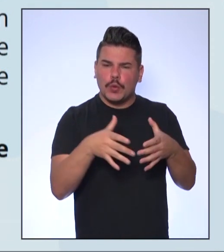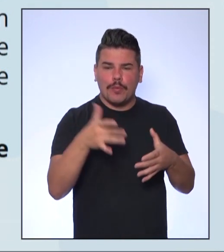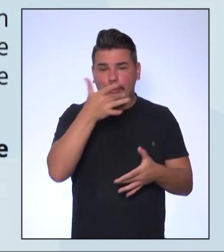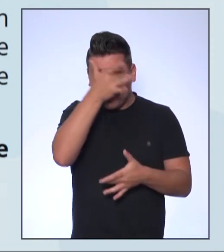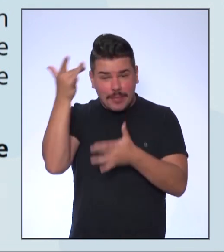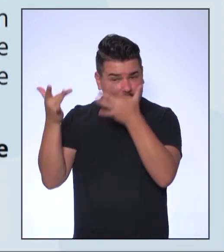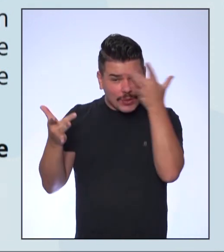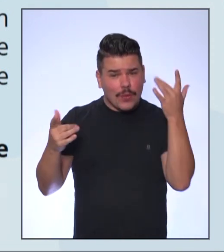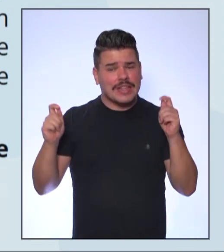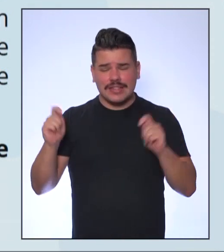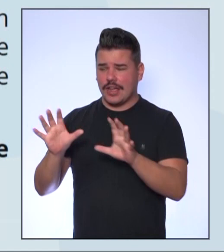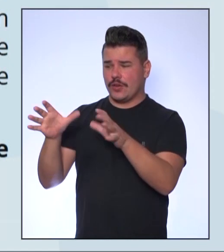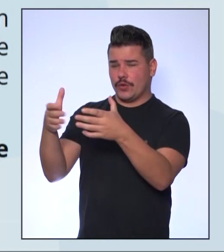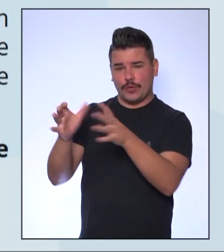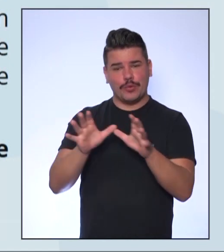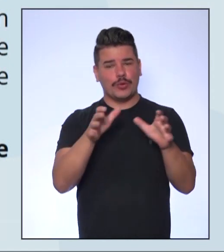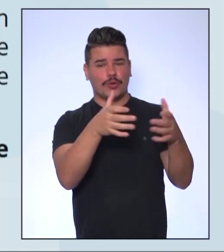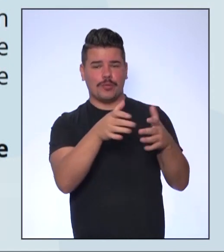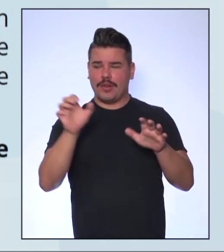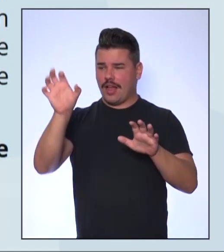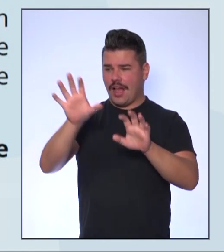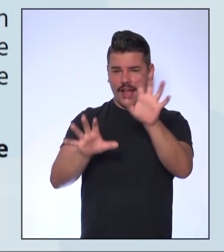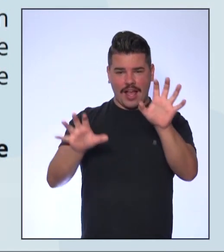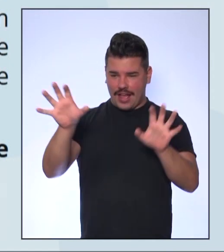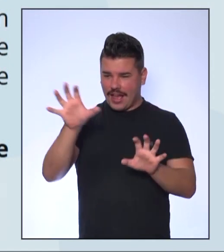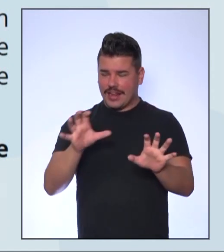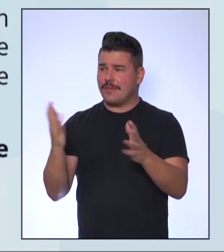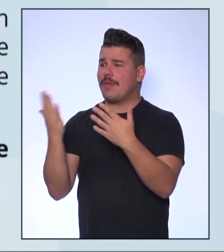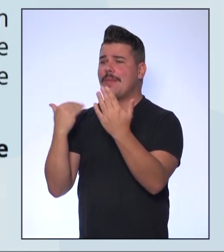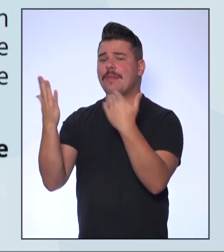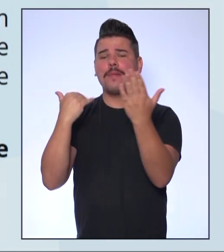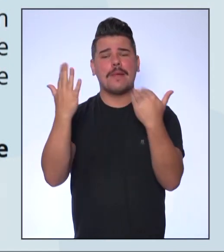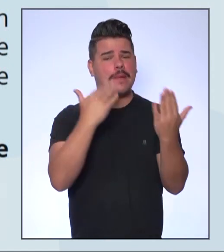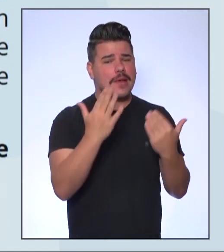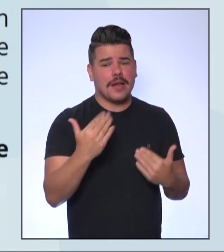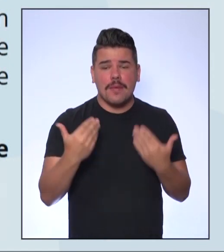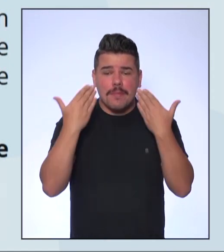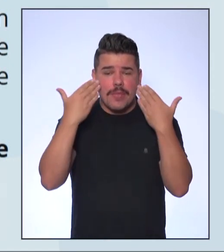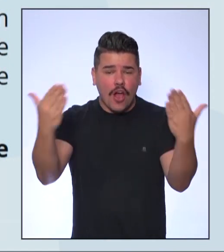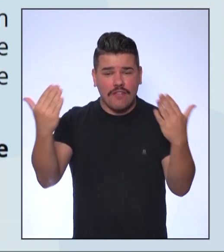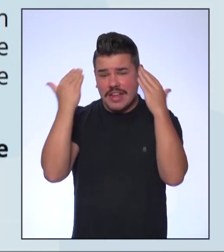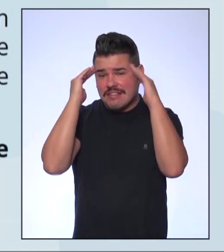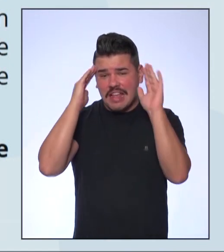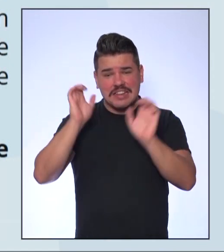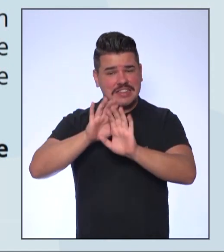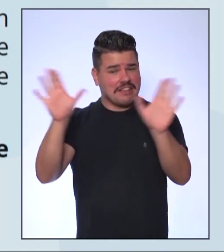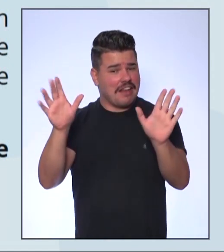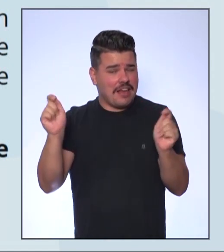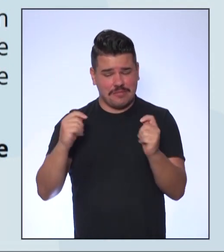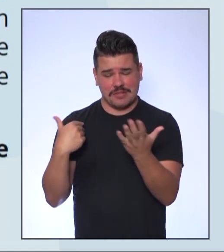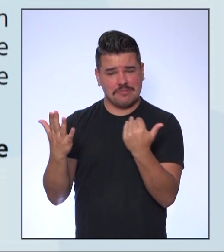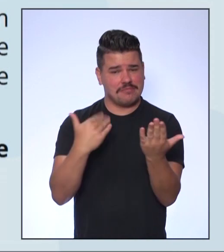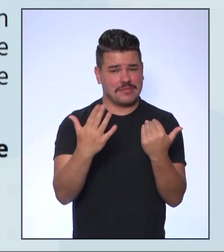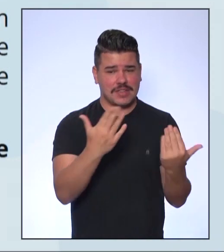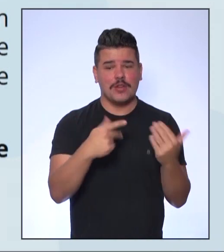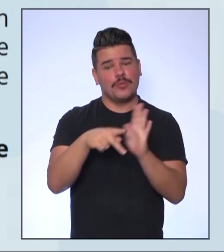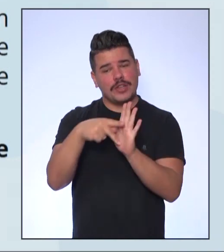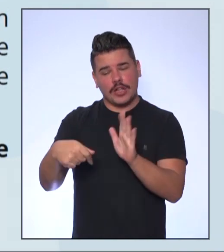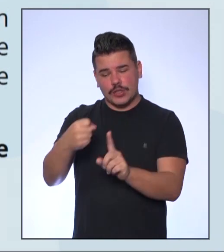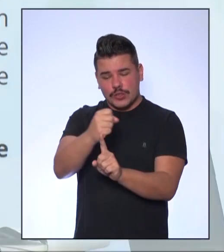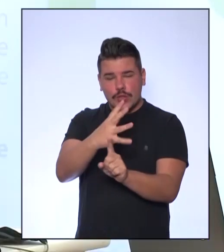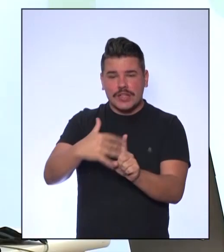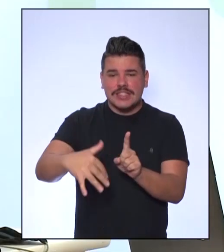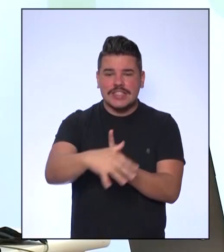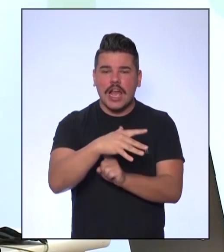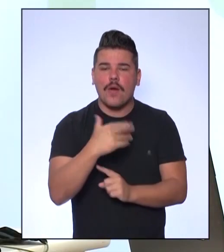se comunicar, se entender e se compreender, o que nos mostra o caráter social da língua. É interessante